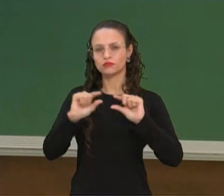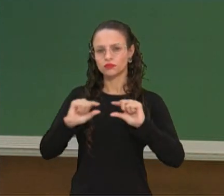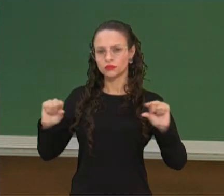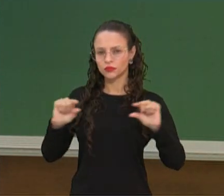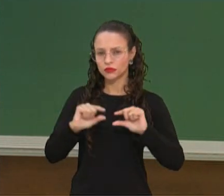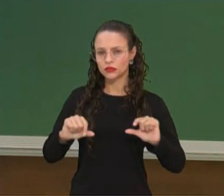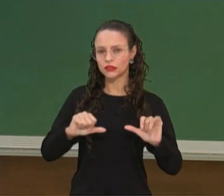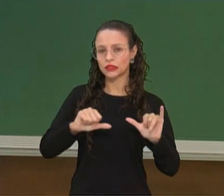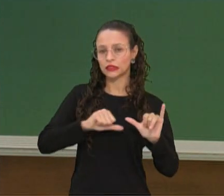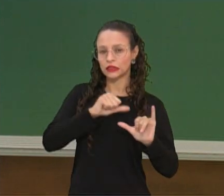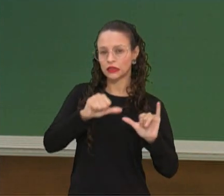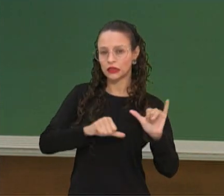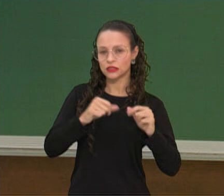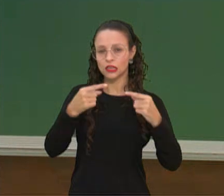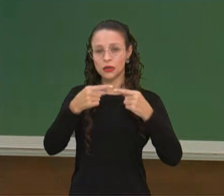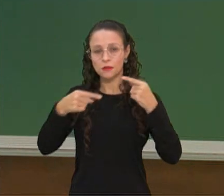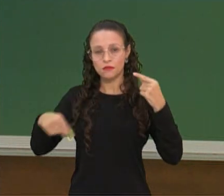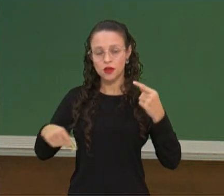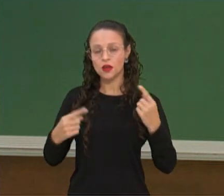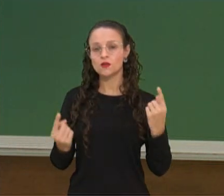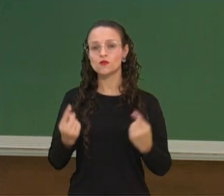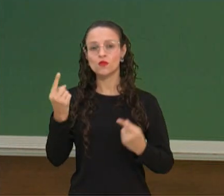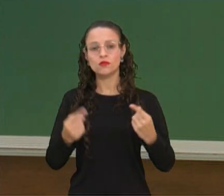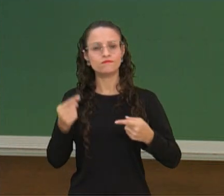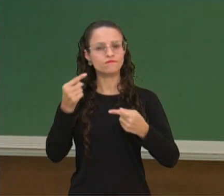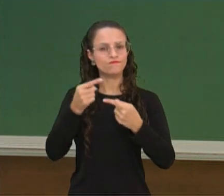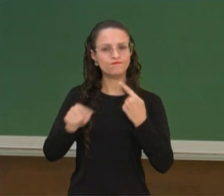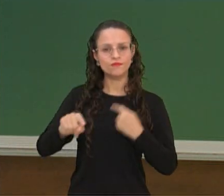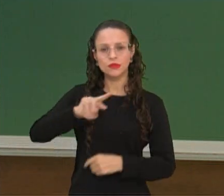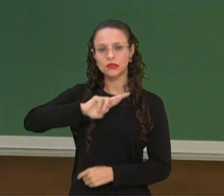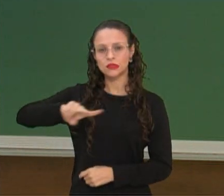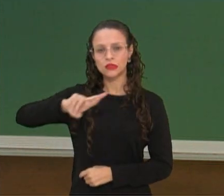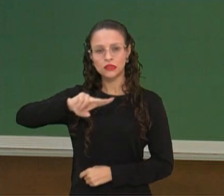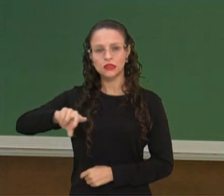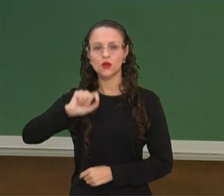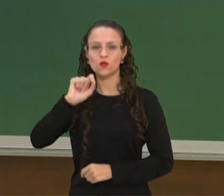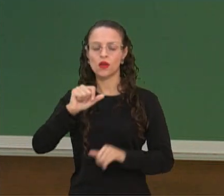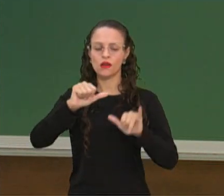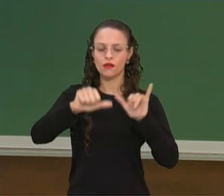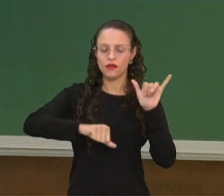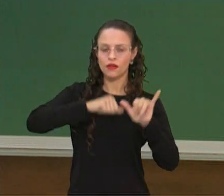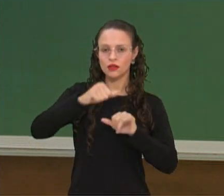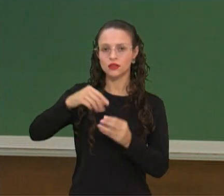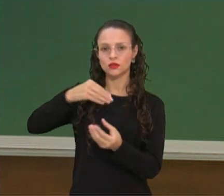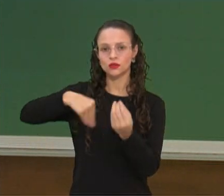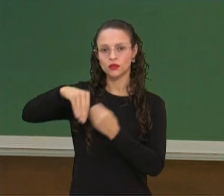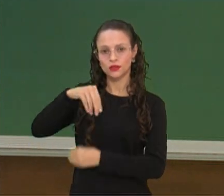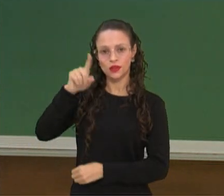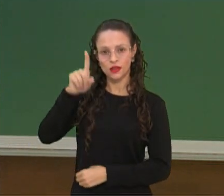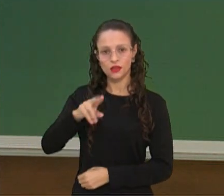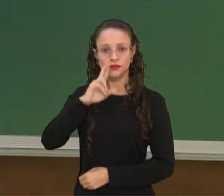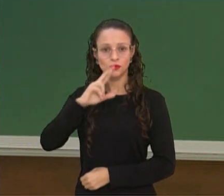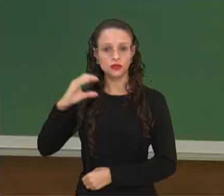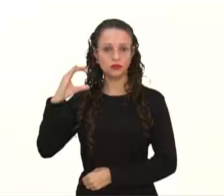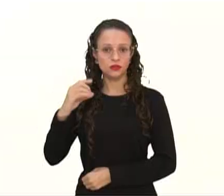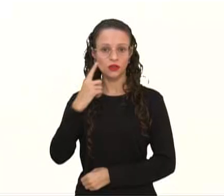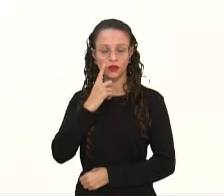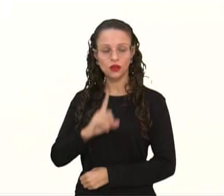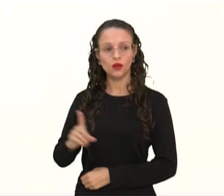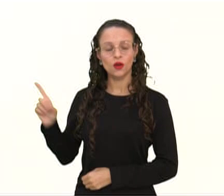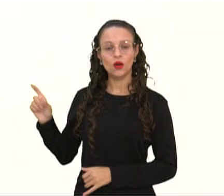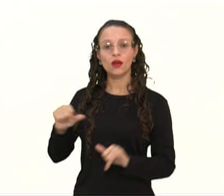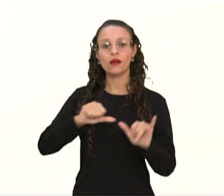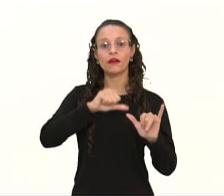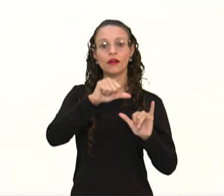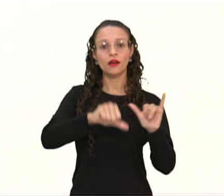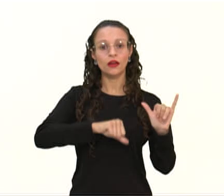delas não corresponde a uma reação de neutralização? Então, a resposta que a gente tem aqui é a letra C, e aqui a gente tem uma